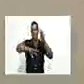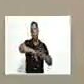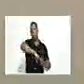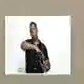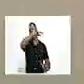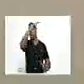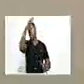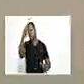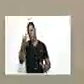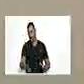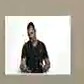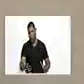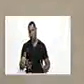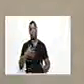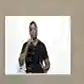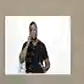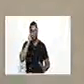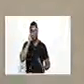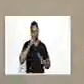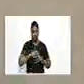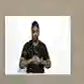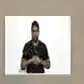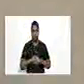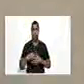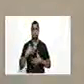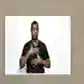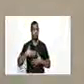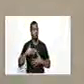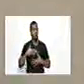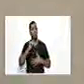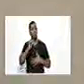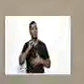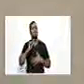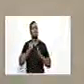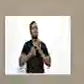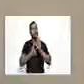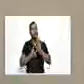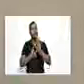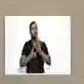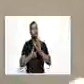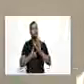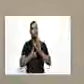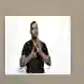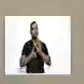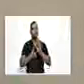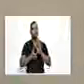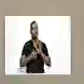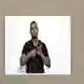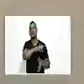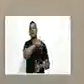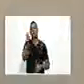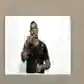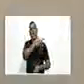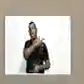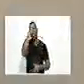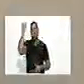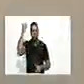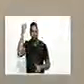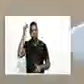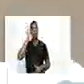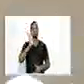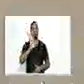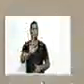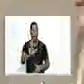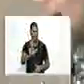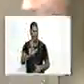sanitário Eu sempre gosto de de de de de reforçar que ninguém lembra do aterro sanitário mas